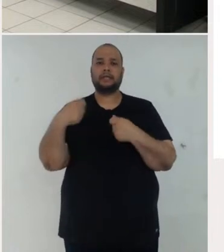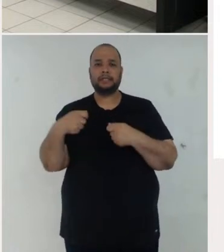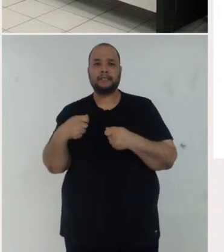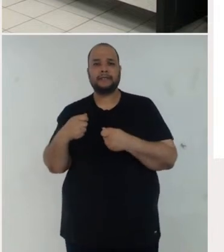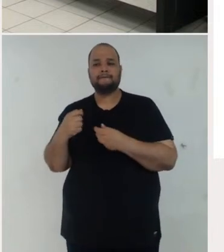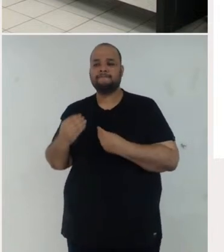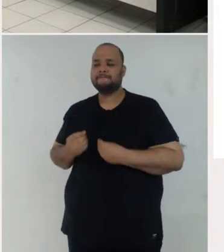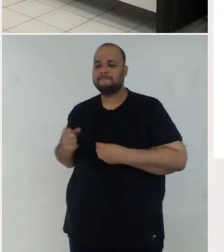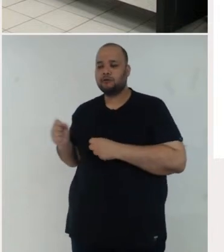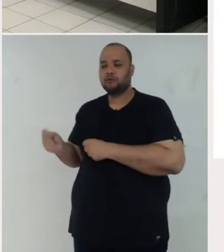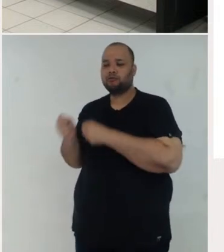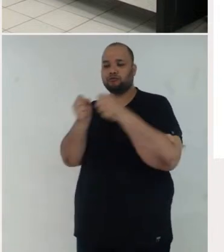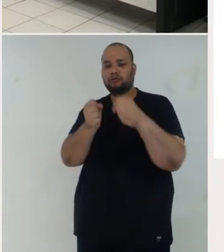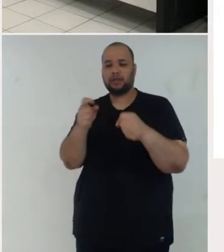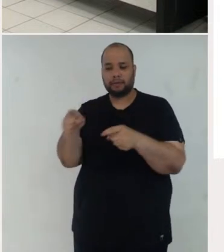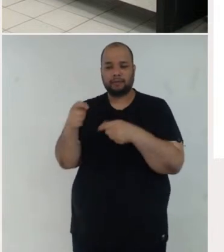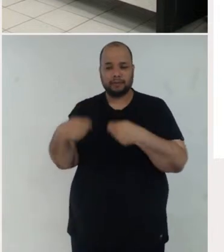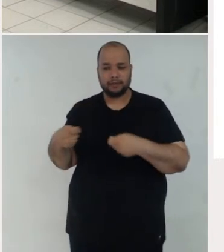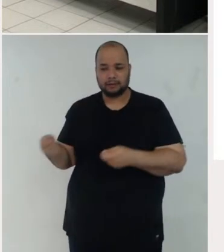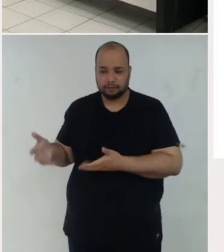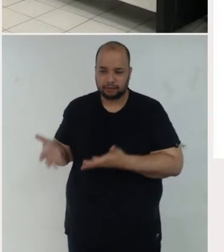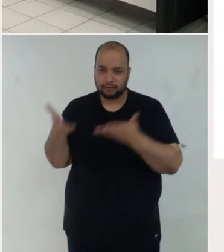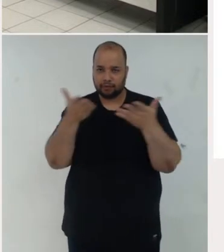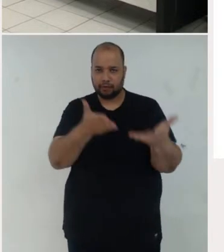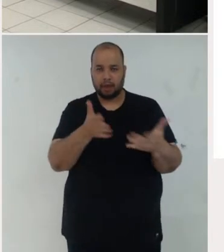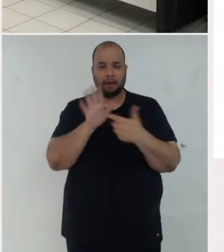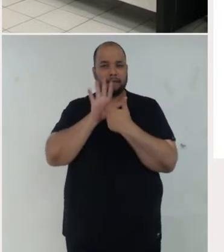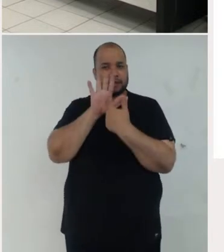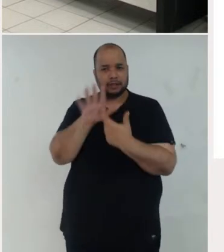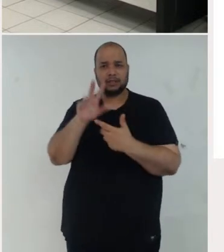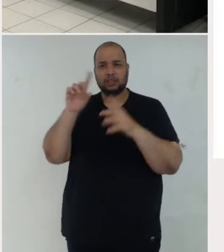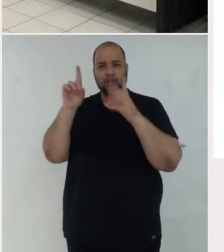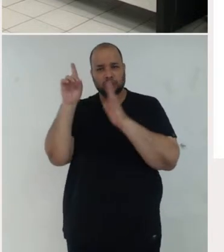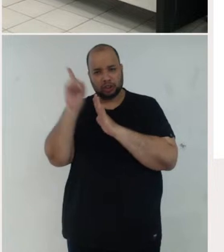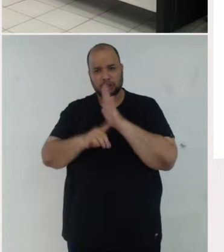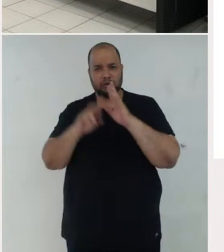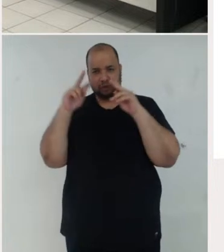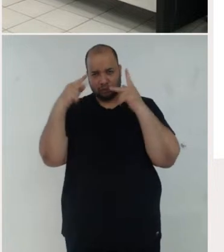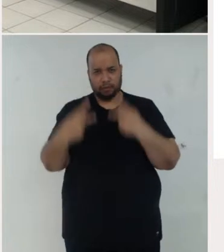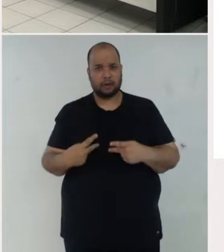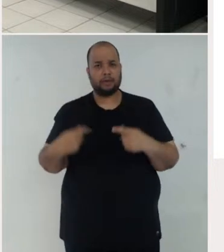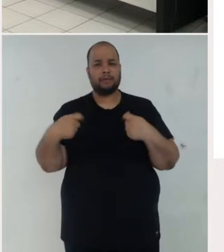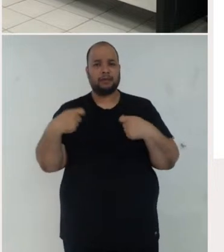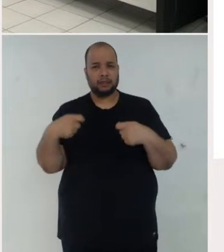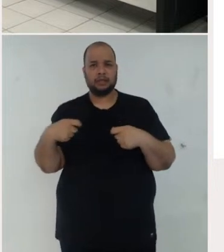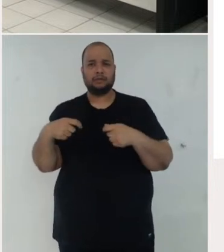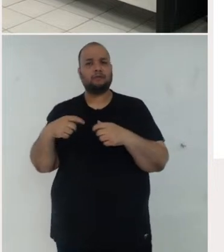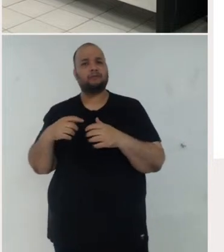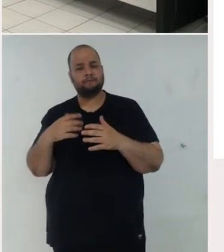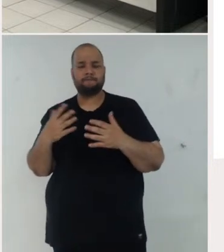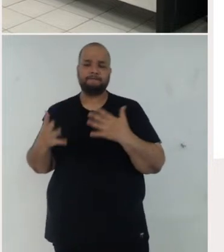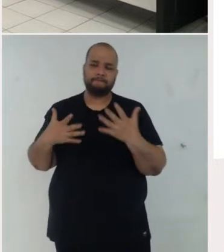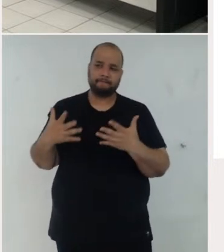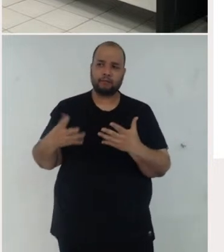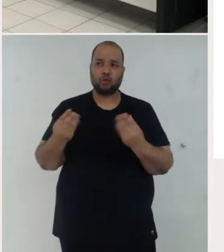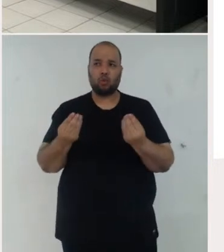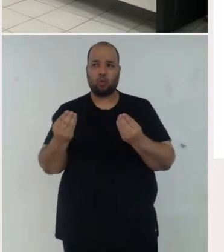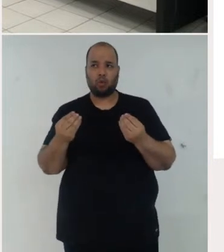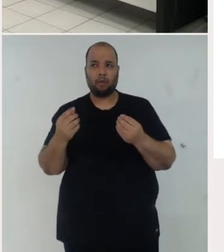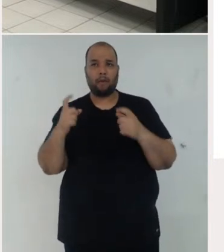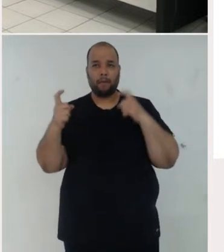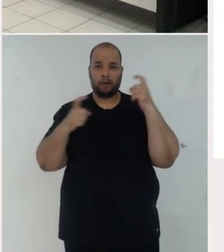que fazer alguma coisa, direitos humanos. Estava nessa vibe, né? Assim,